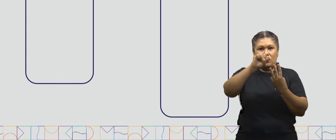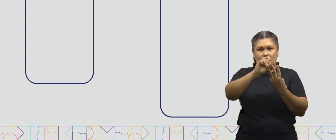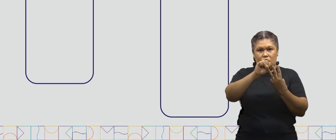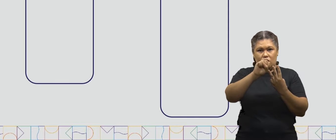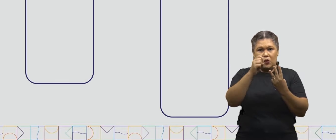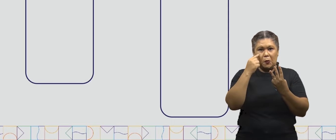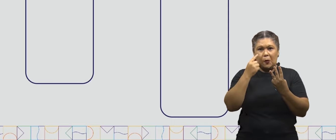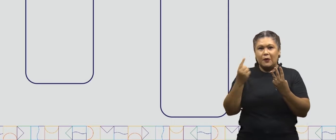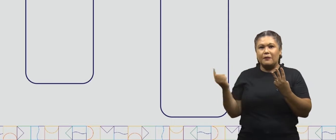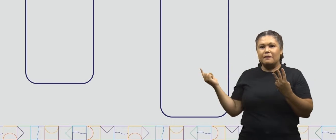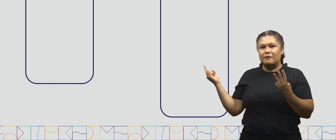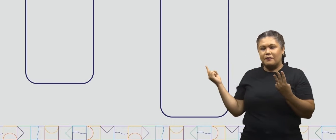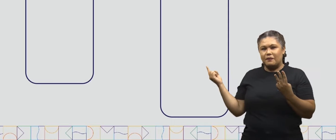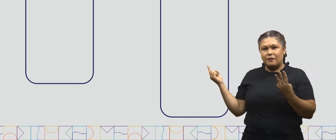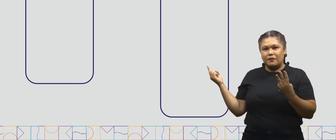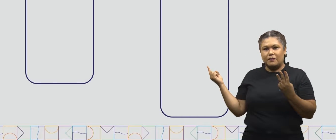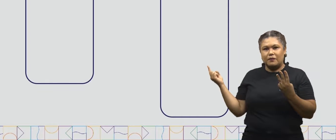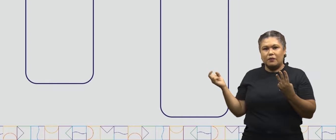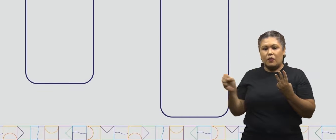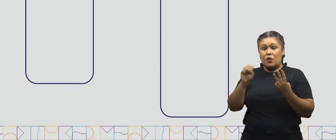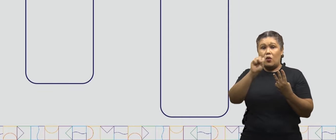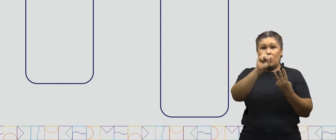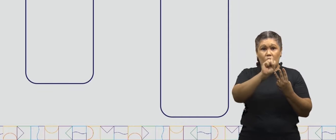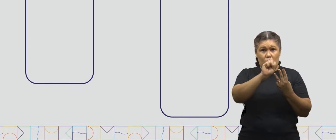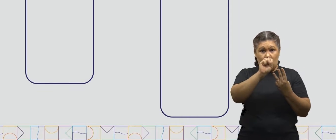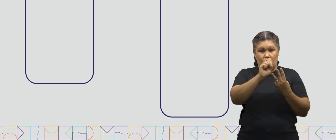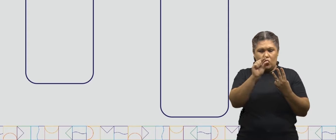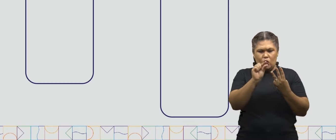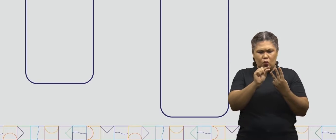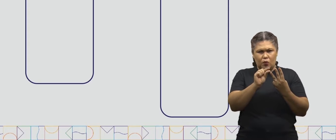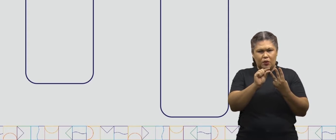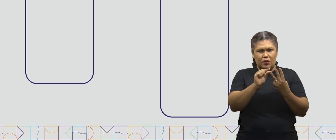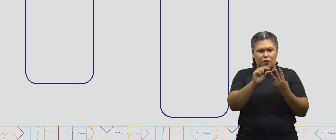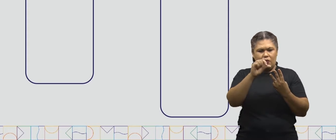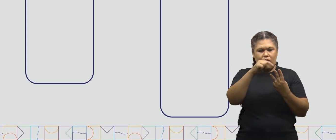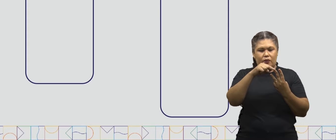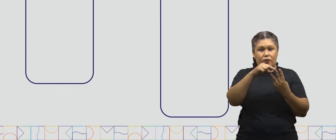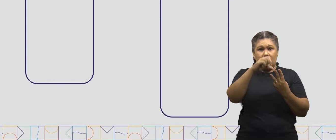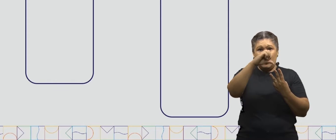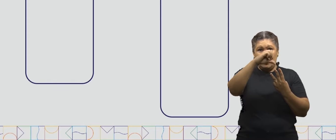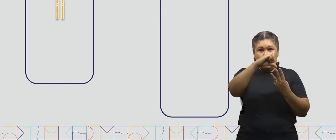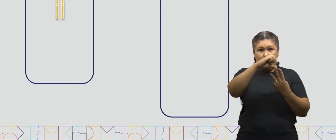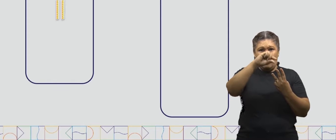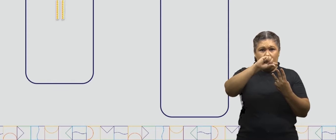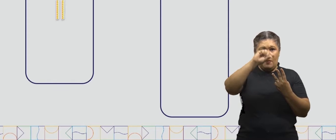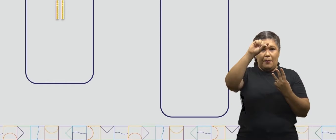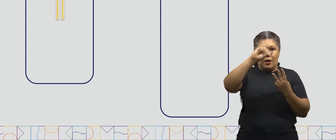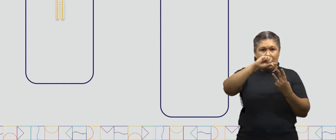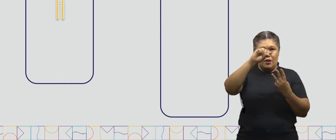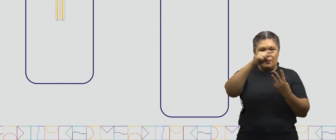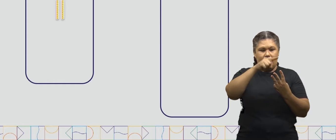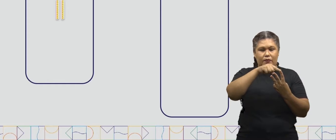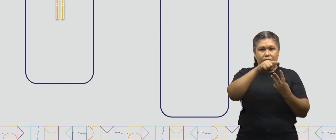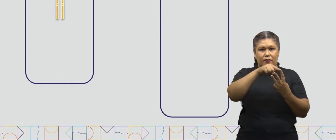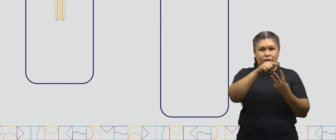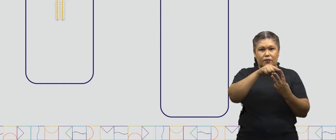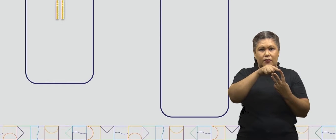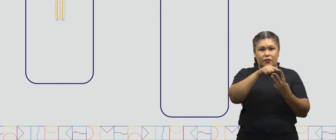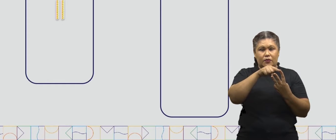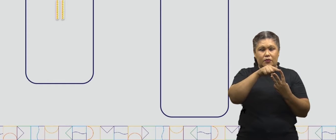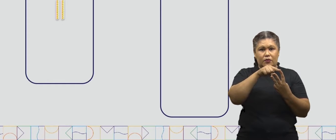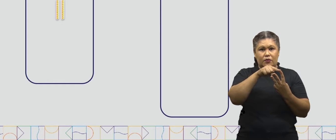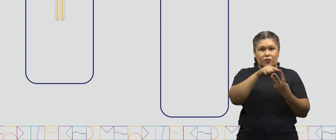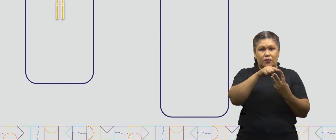098, que pode ser representado por 8 cubinhos, 9 barras e agora,